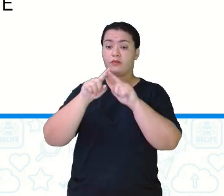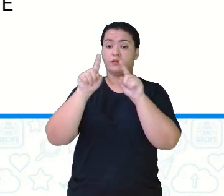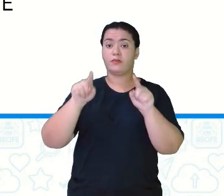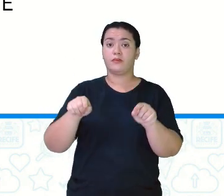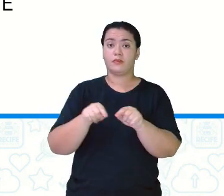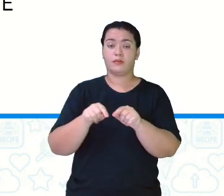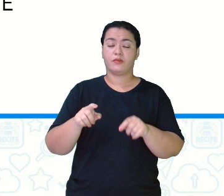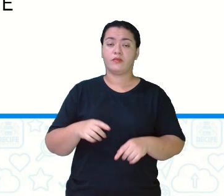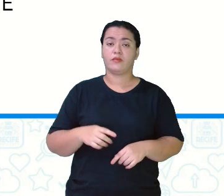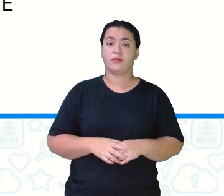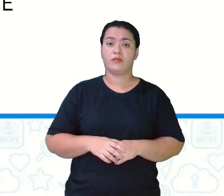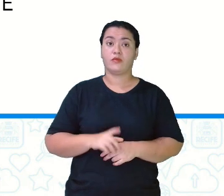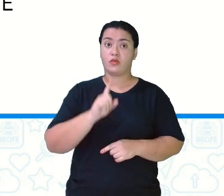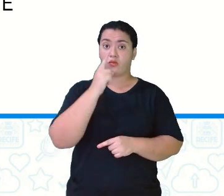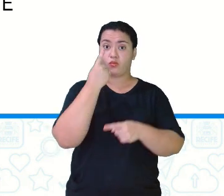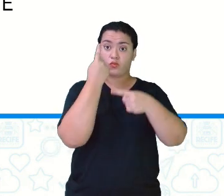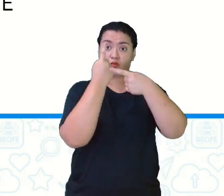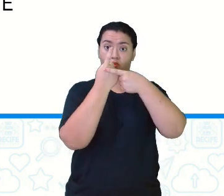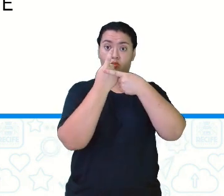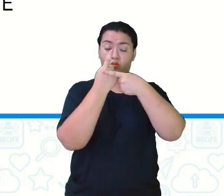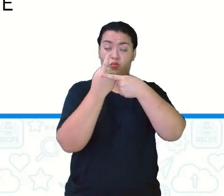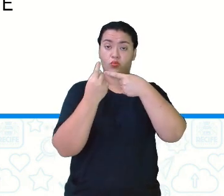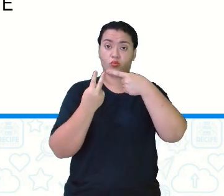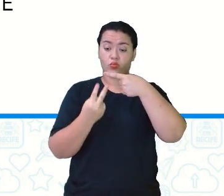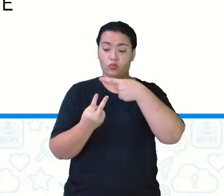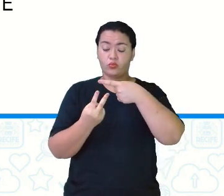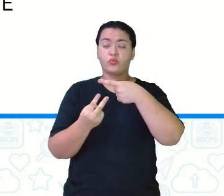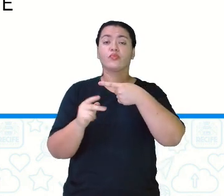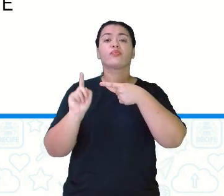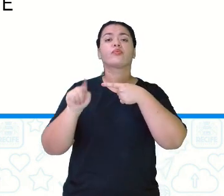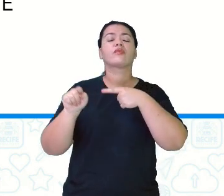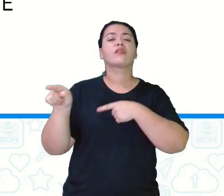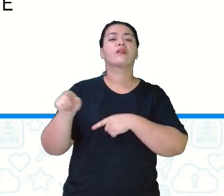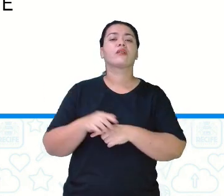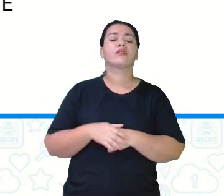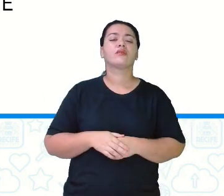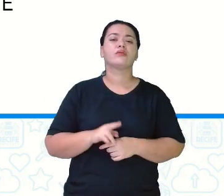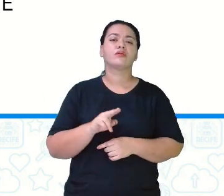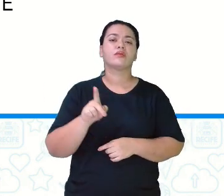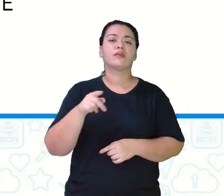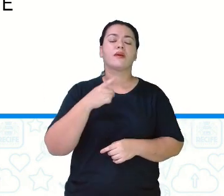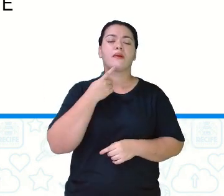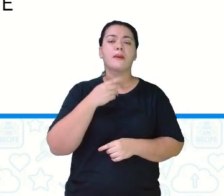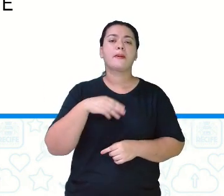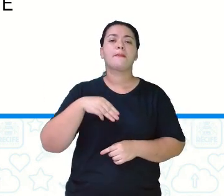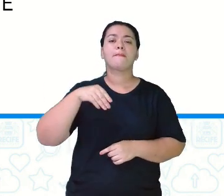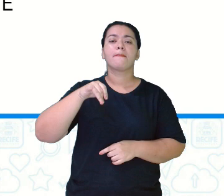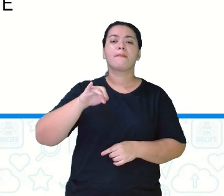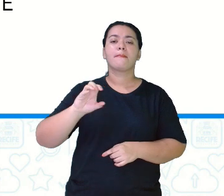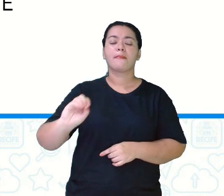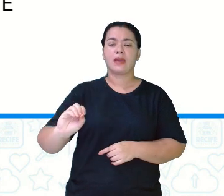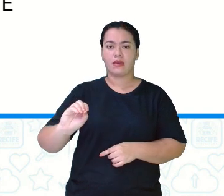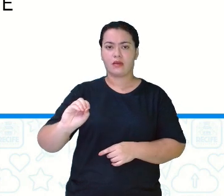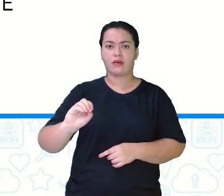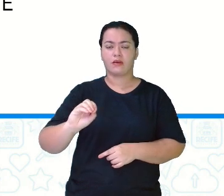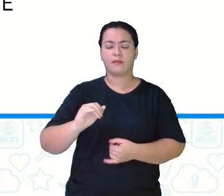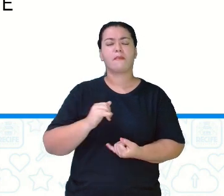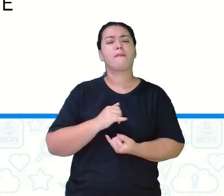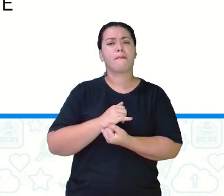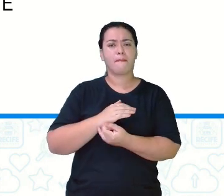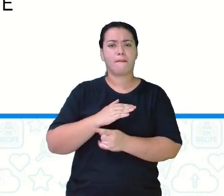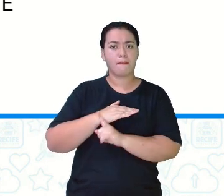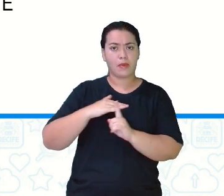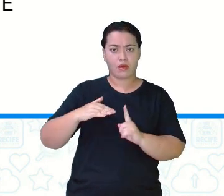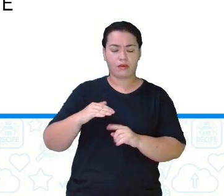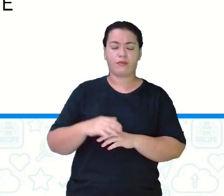lemos assim, ó, que tem o 1 em cima, o tracinho e o 2, nós lemos 1/2. O segundo que